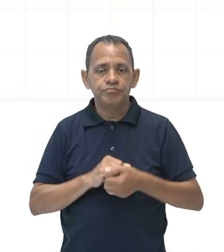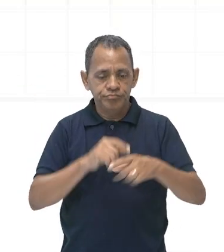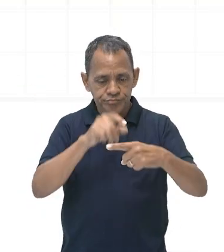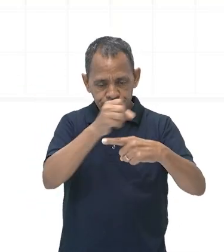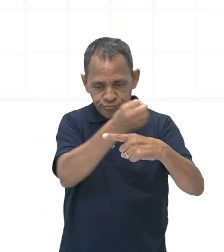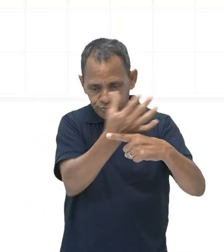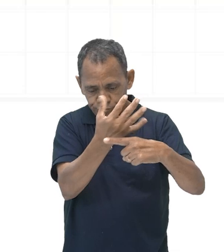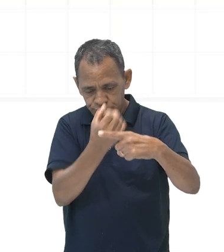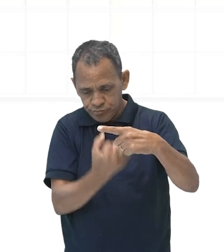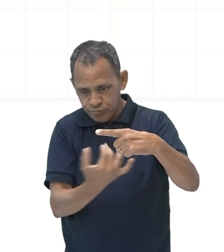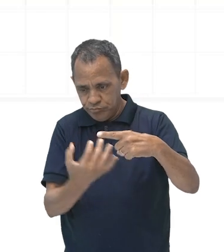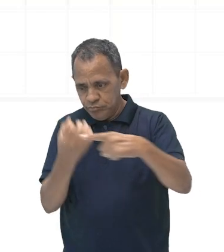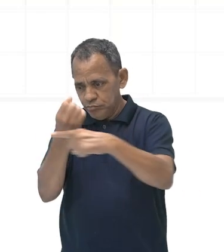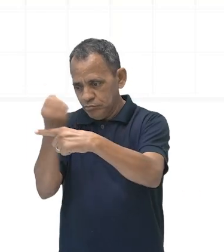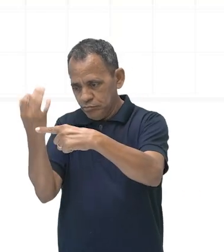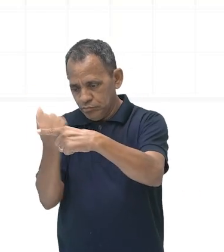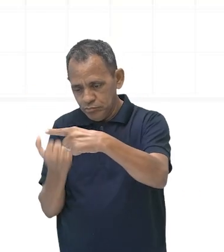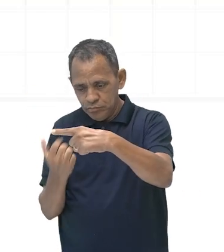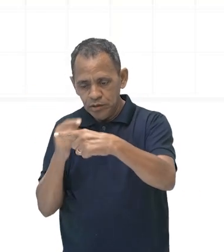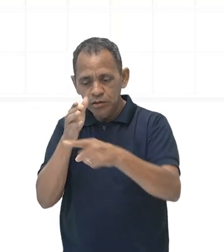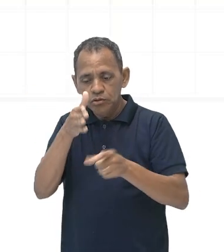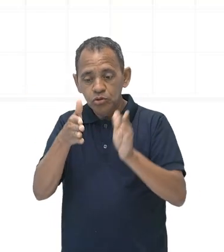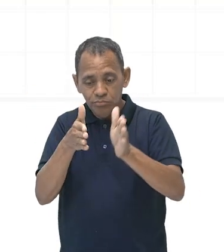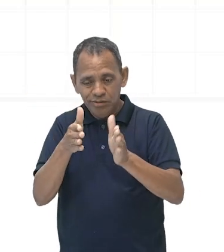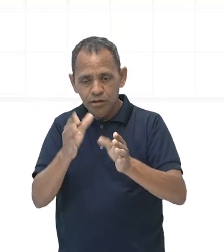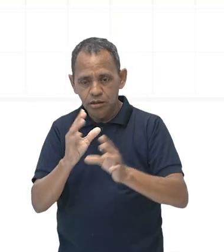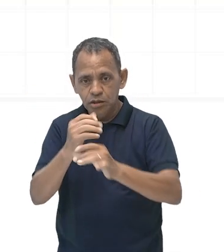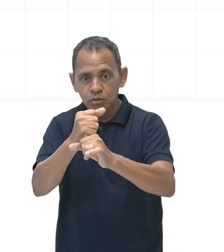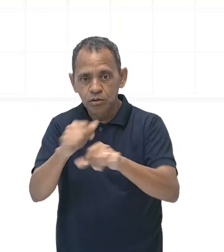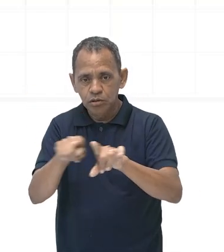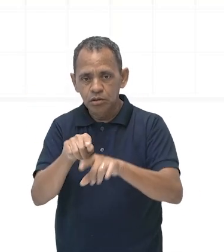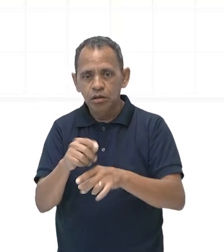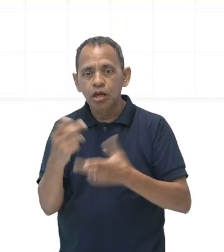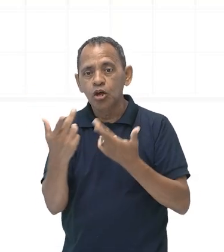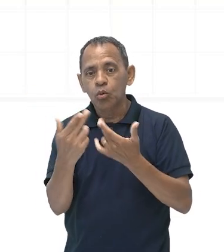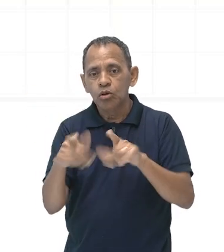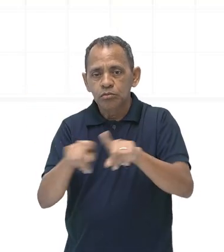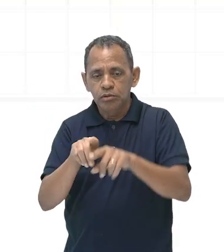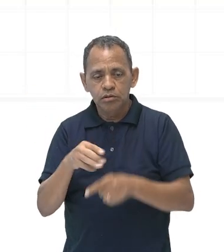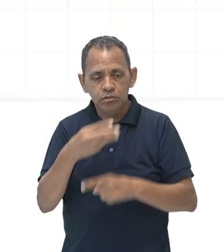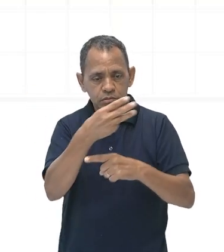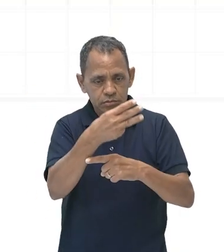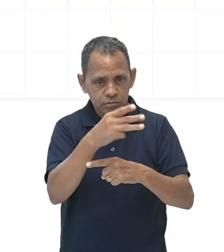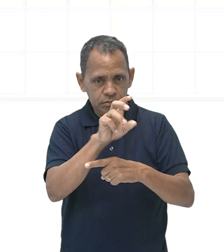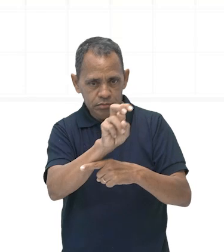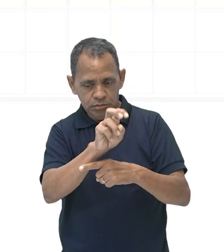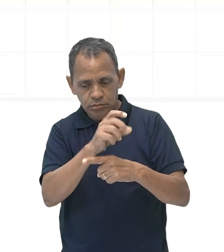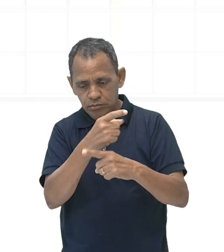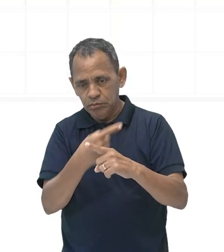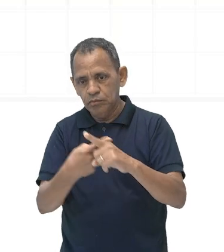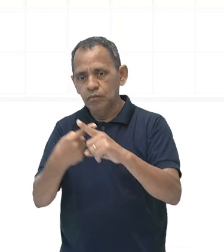razões. Agora eu posso resolver multiplicando, né, o 35 vezes o x e